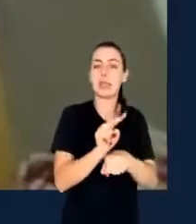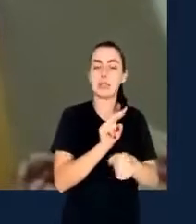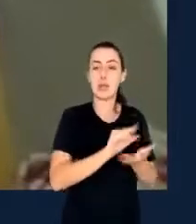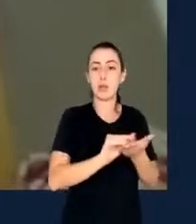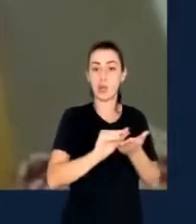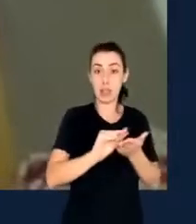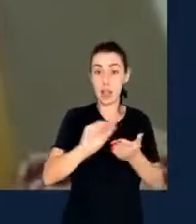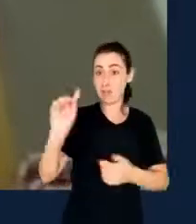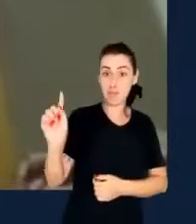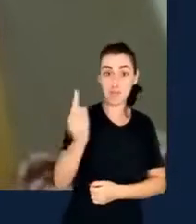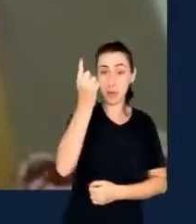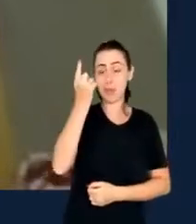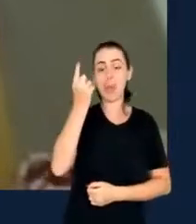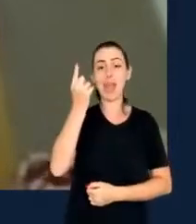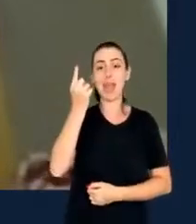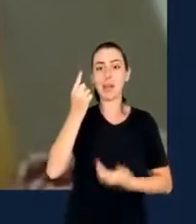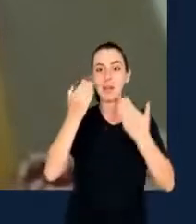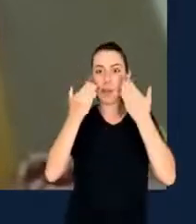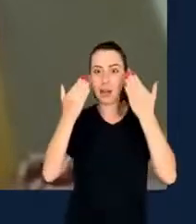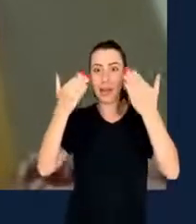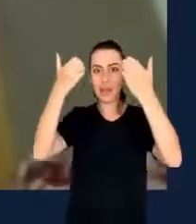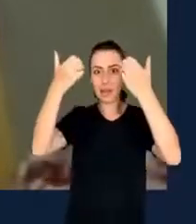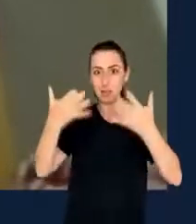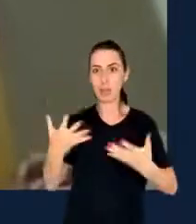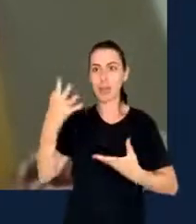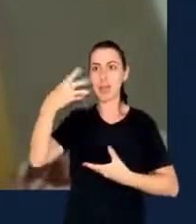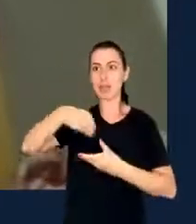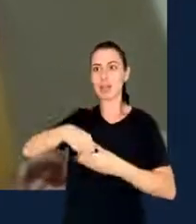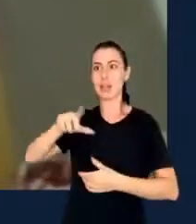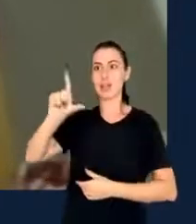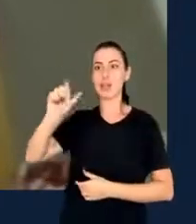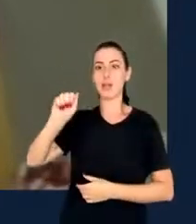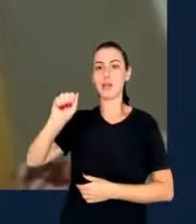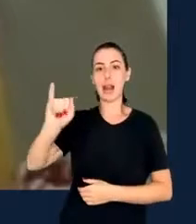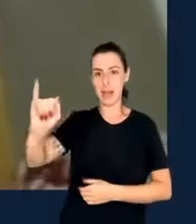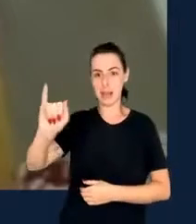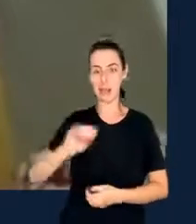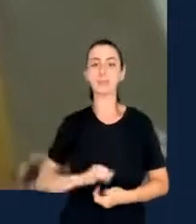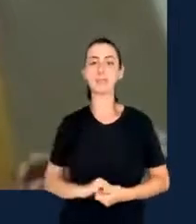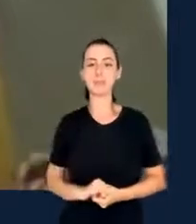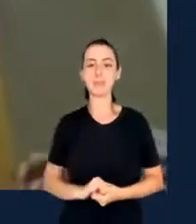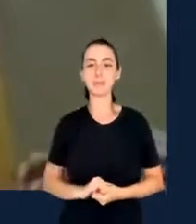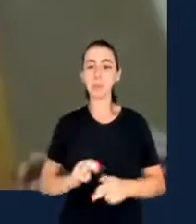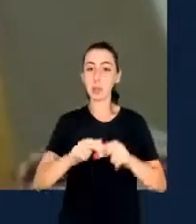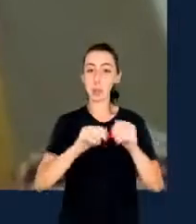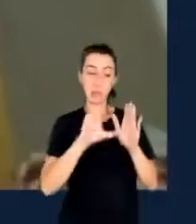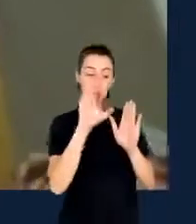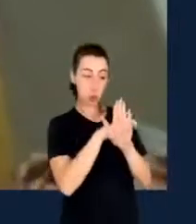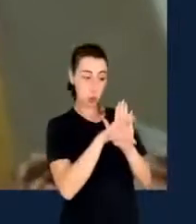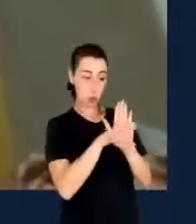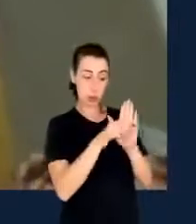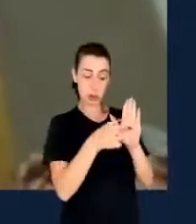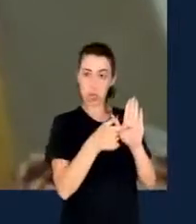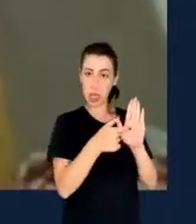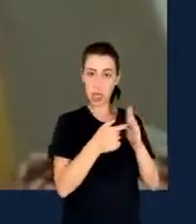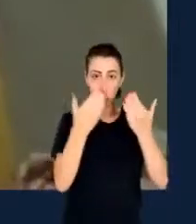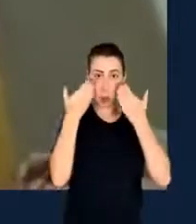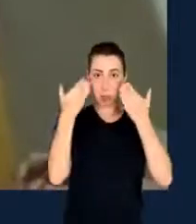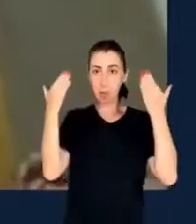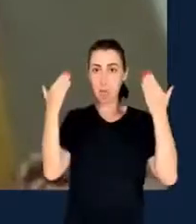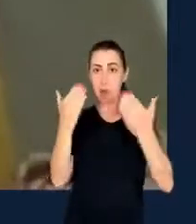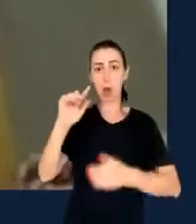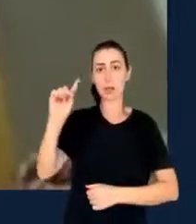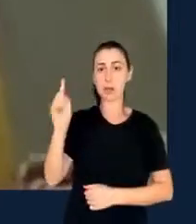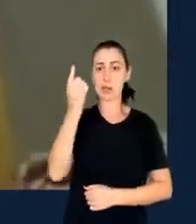uai e isso foi um ponto que a Maria Vitória tava falando agora né mas enquanto o conceito aparece pela primeira vez enquanto definição